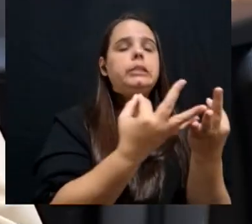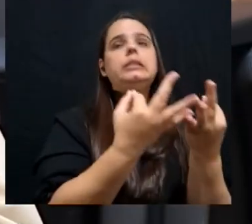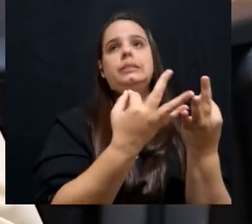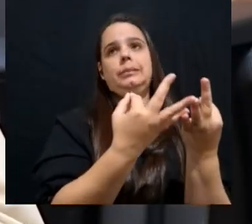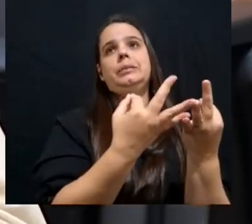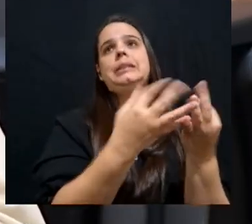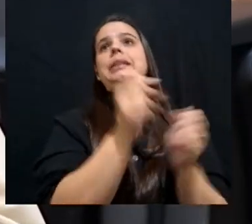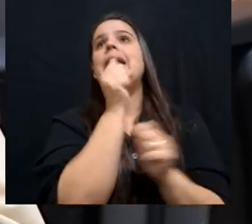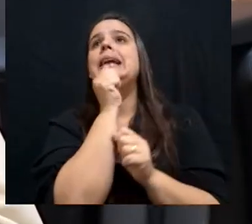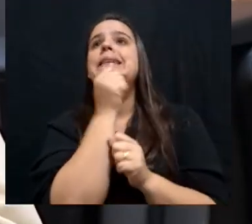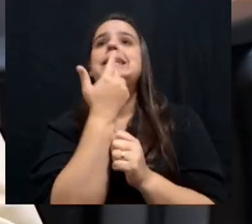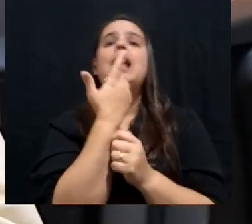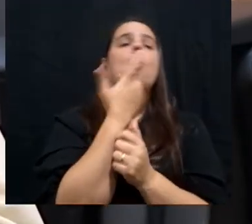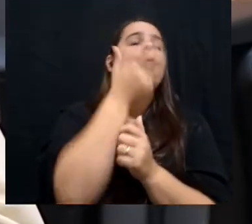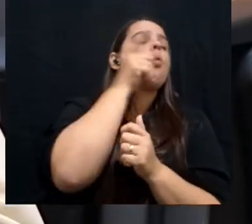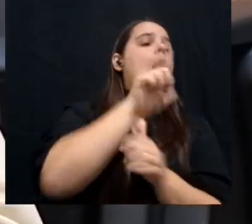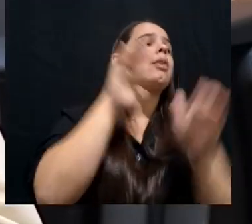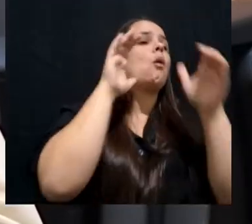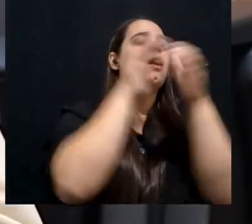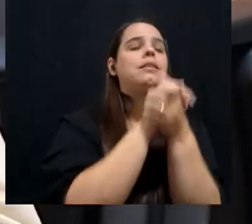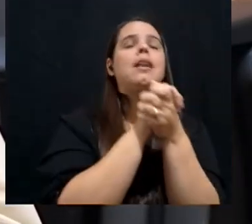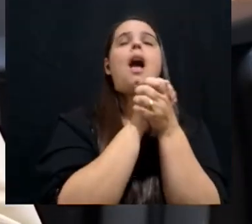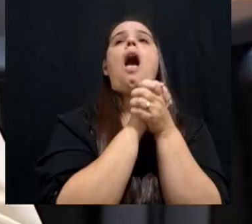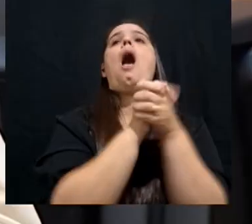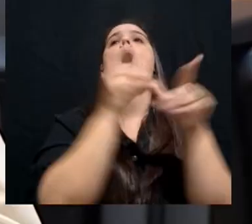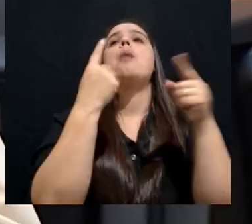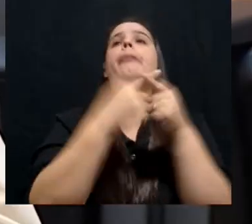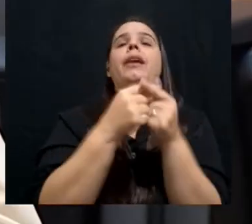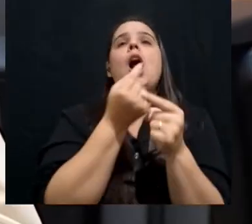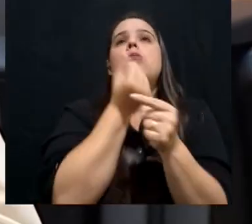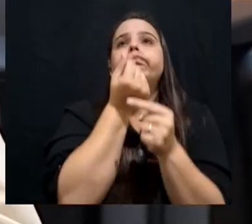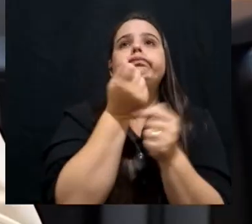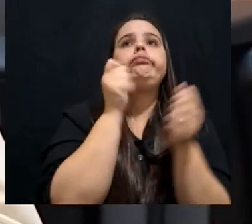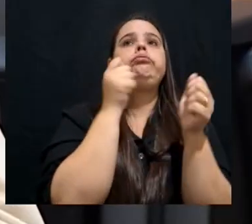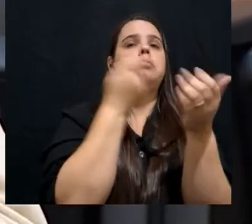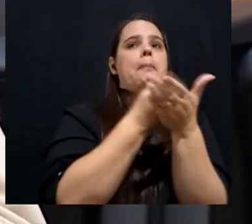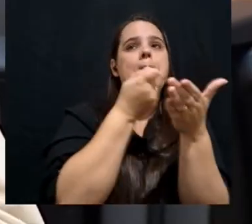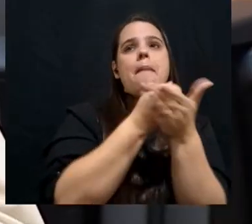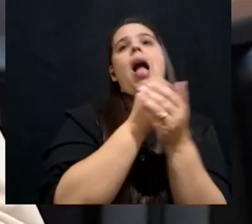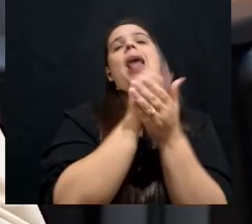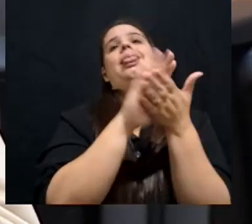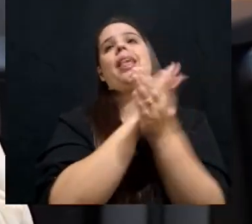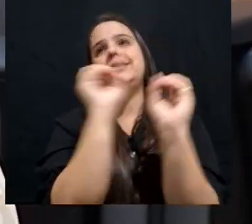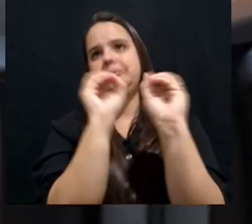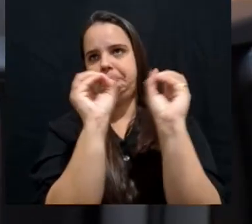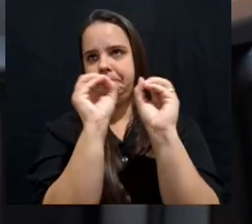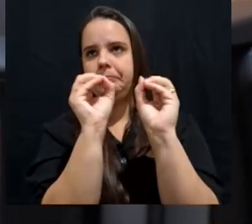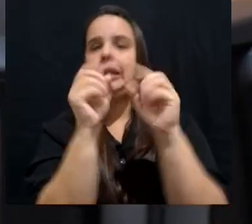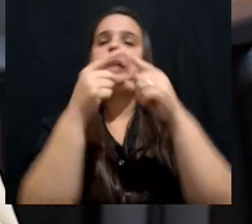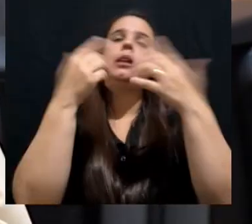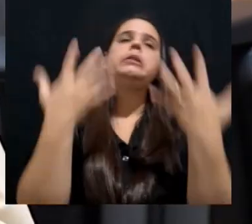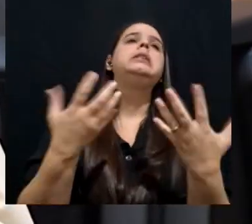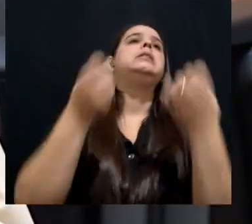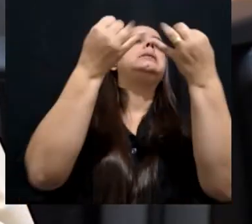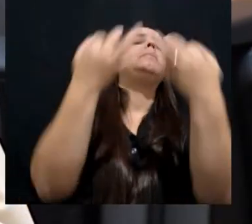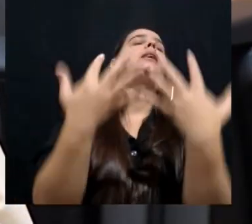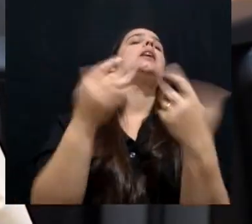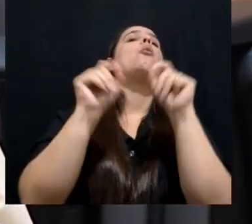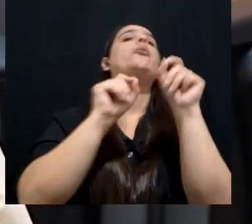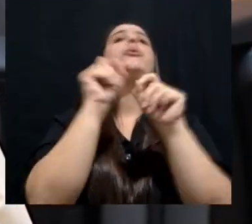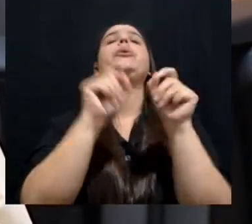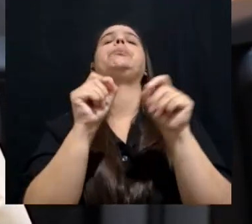por falta de condições financeiras, né? Então acreditamos que a política pública, com parceria, né, com o